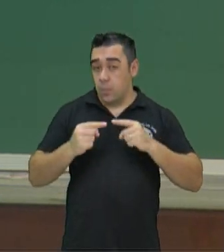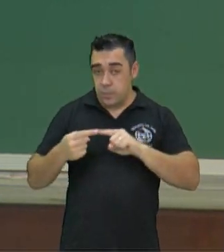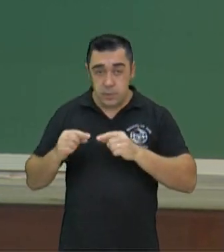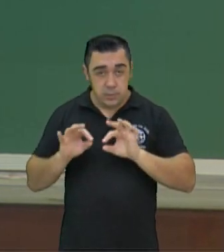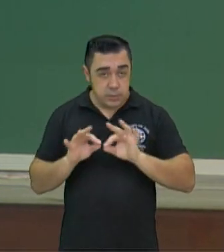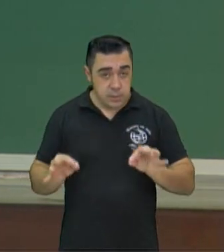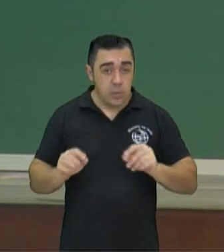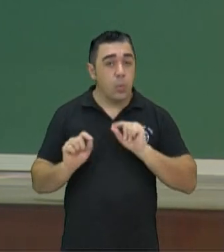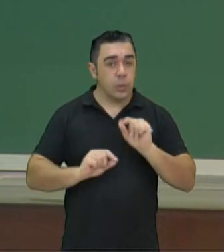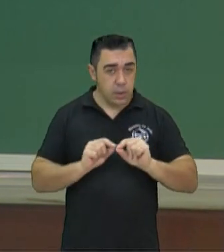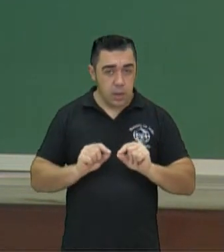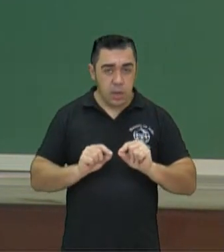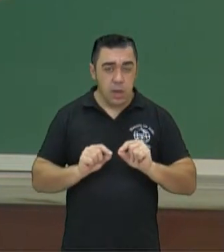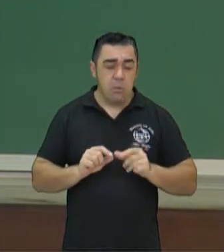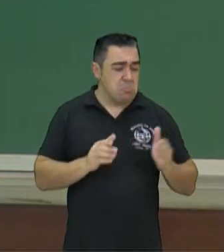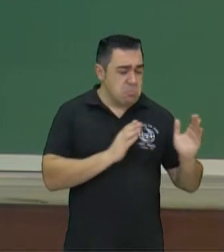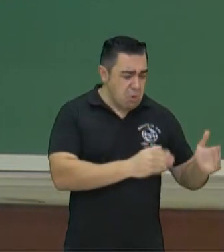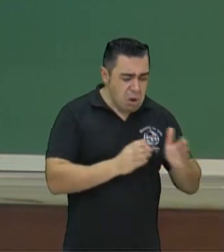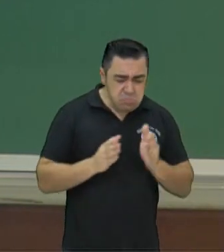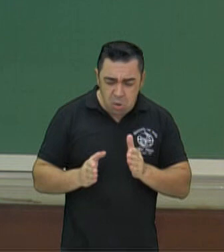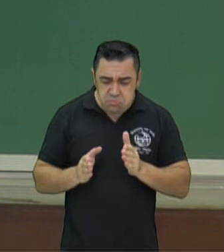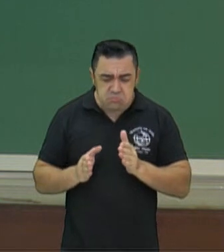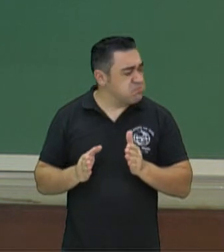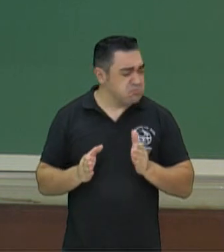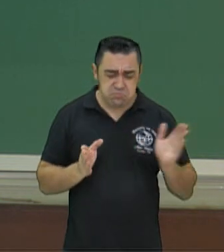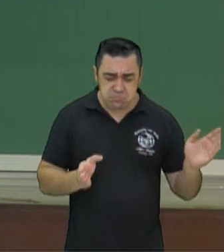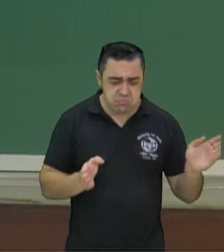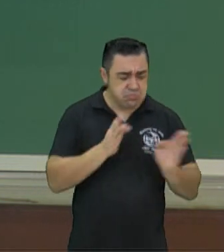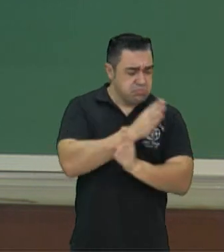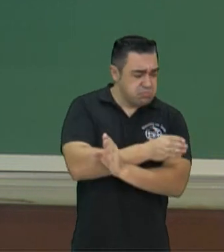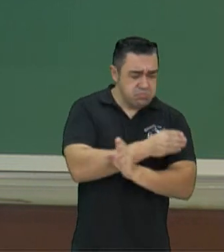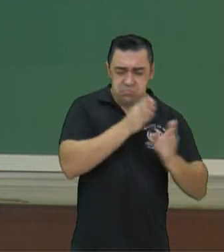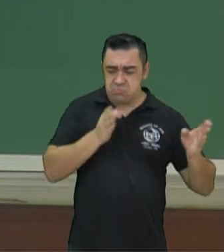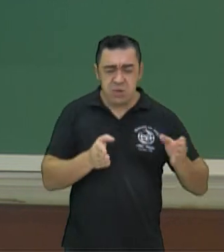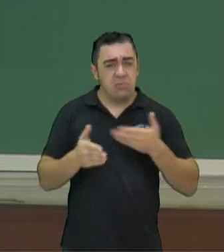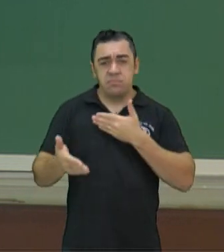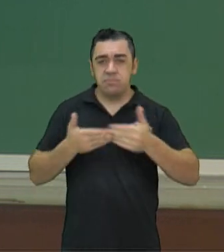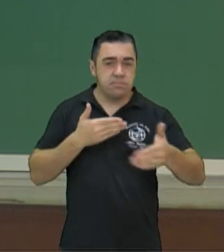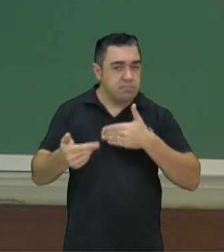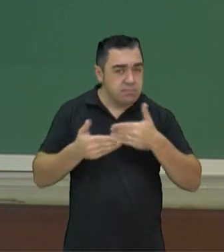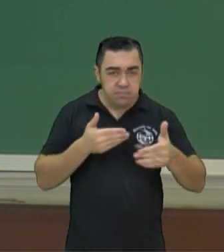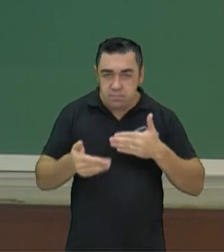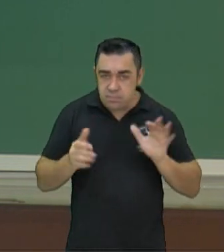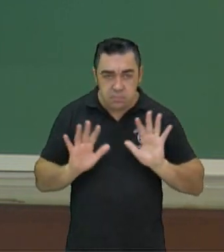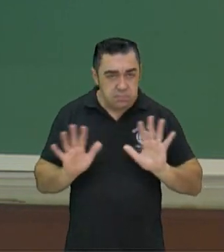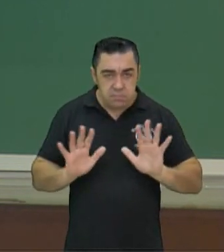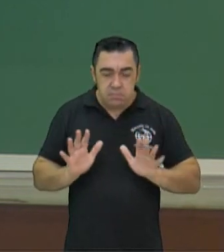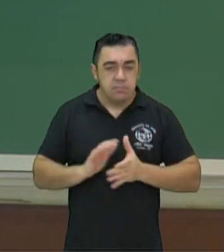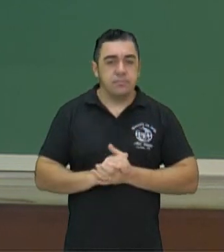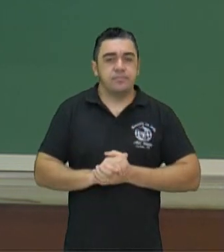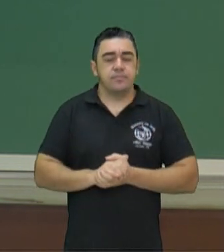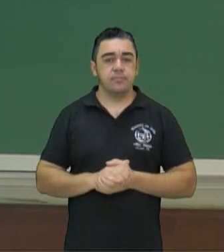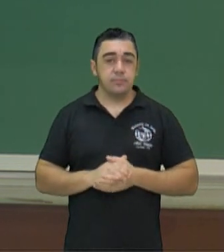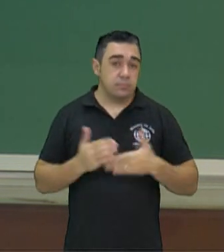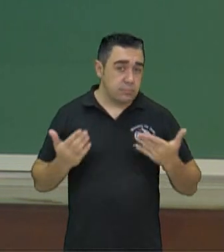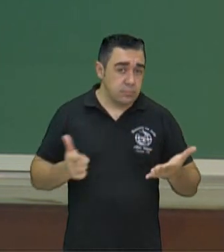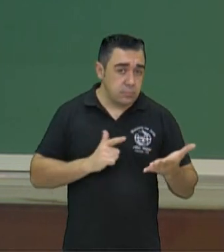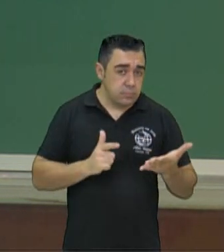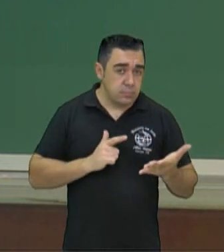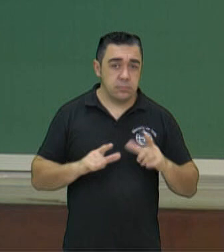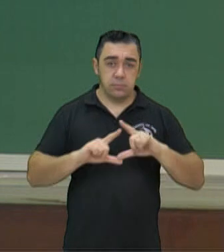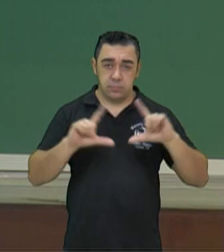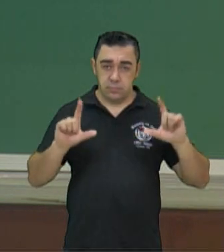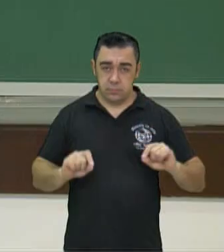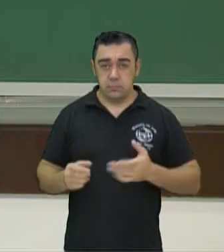é onde a ordem não importa. Então, não vai importar a nossa ordem. Então, temos a